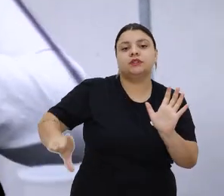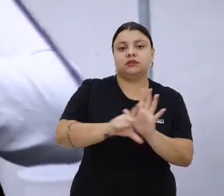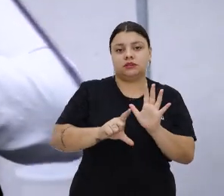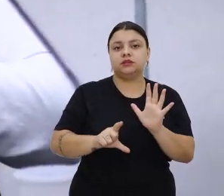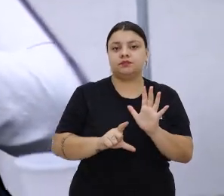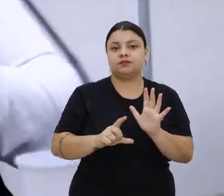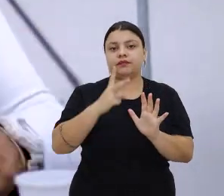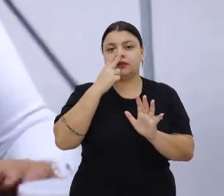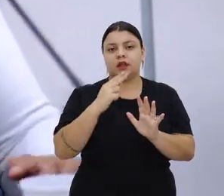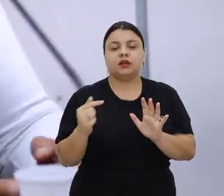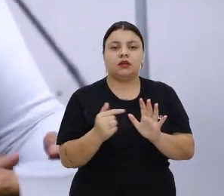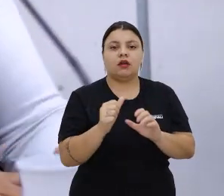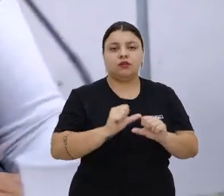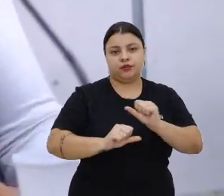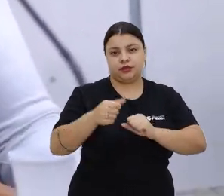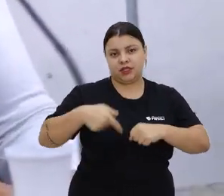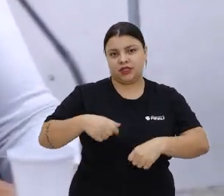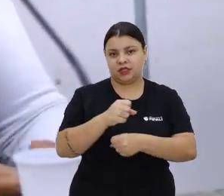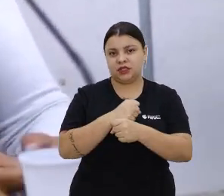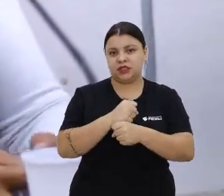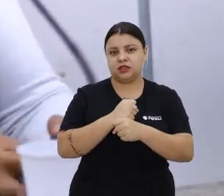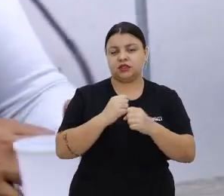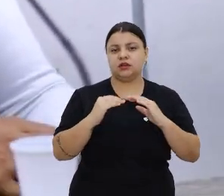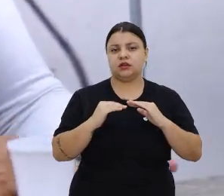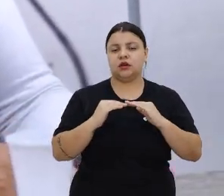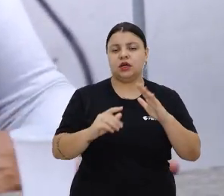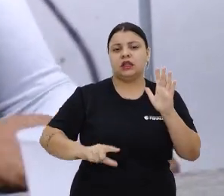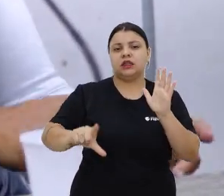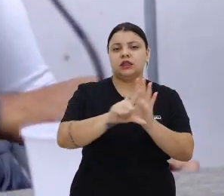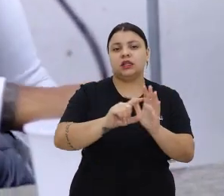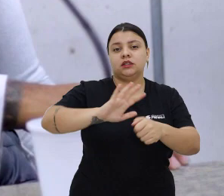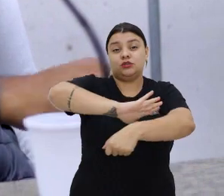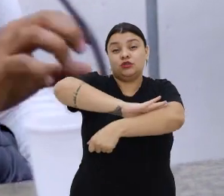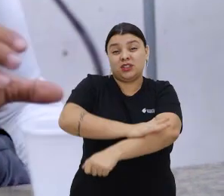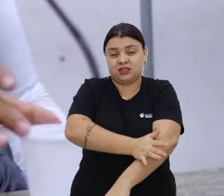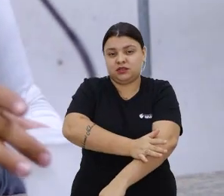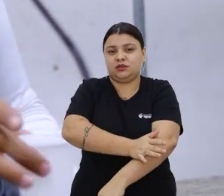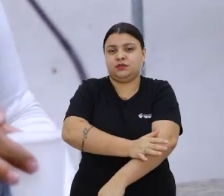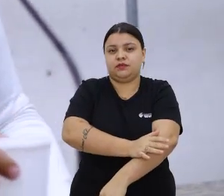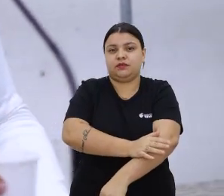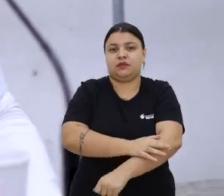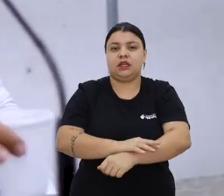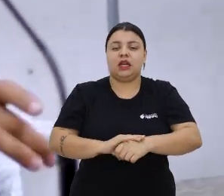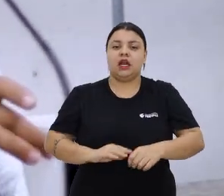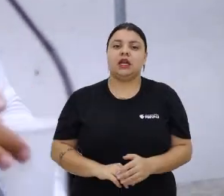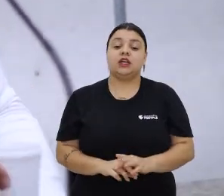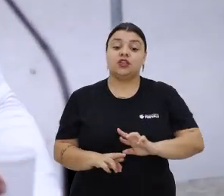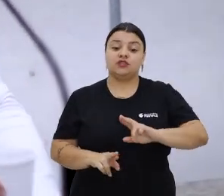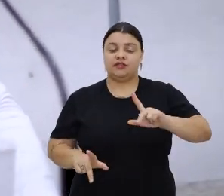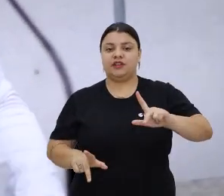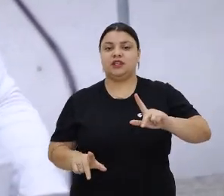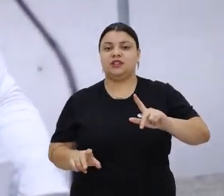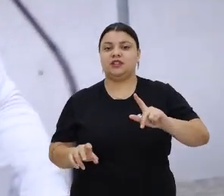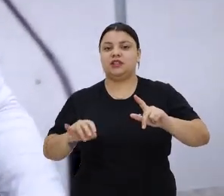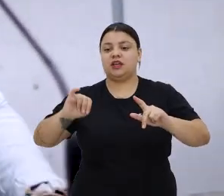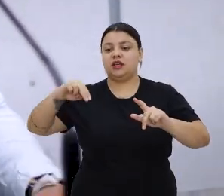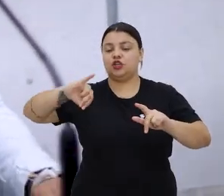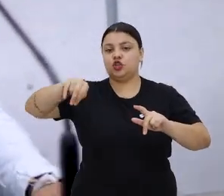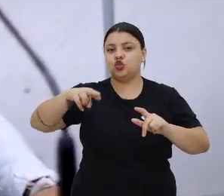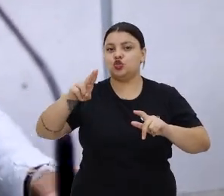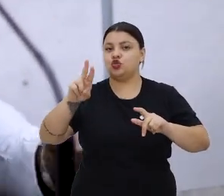foi modificada esse ano, né? A equiparação da lei do racismo, em que equipara a injúria racial ao racismo como um